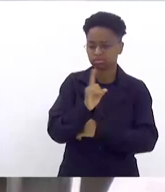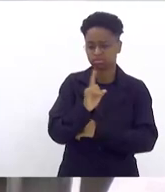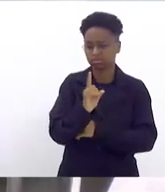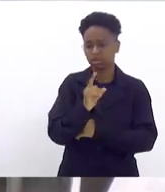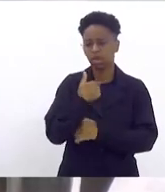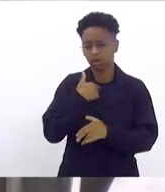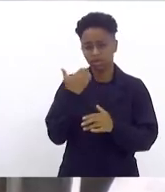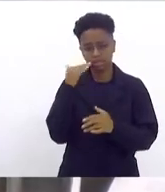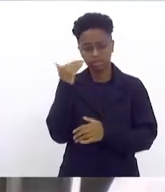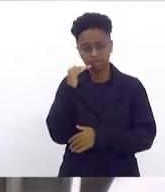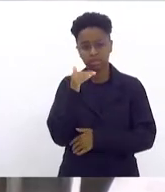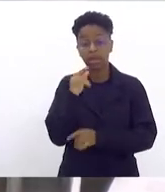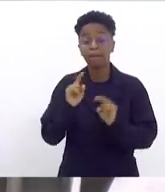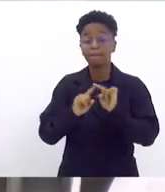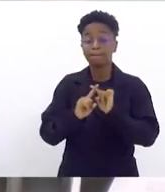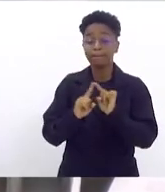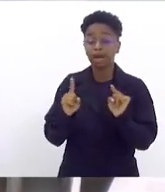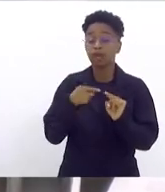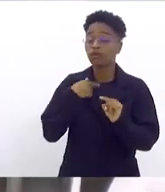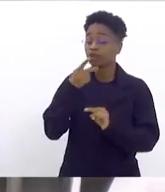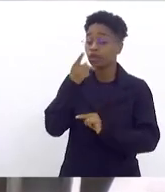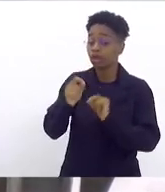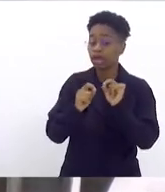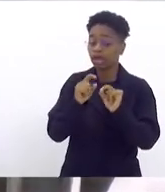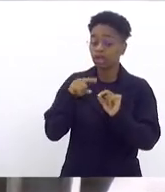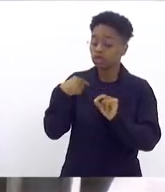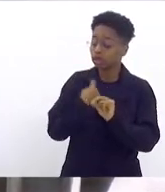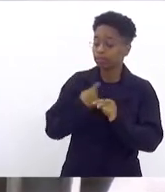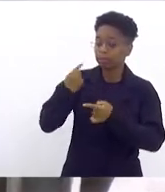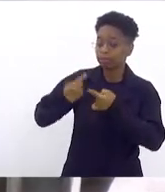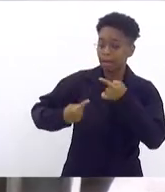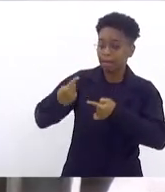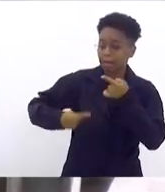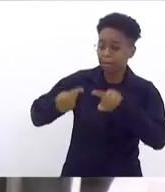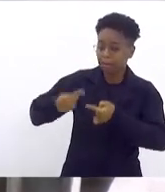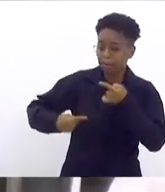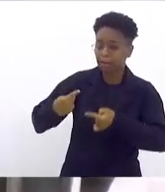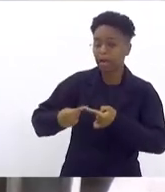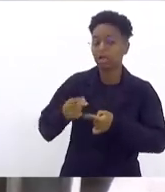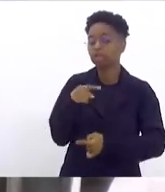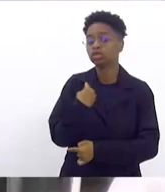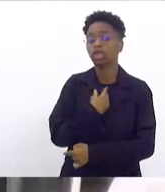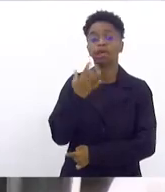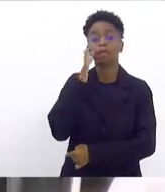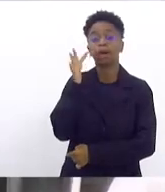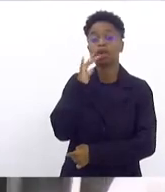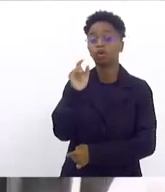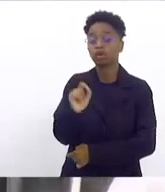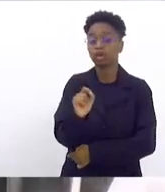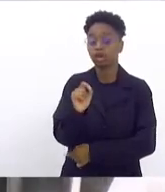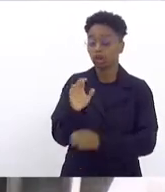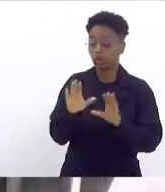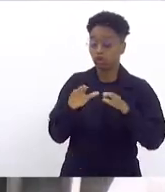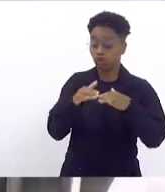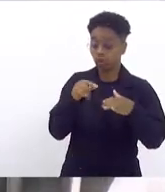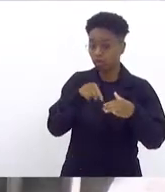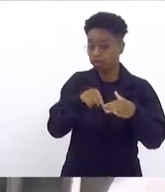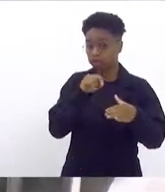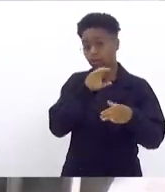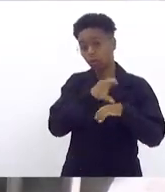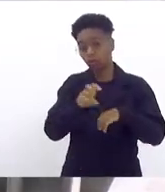que eu estou dizendo é que, à medida em que a gente vai debatendo, a gente vai imaginando o quê? A Comissão de